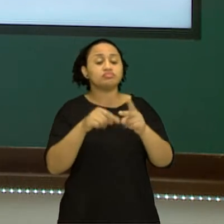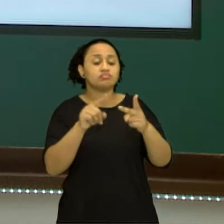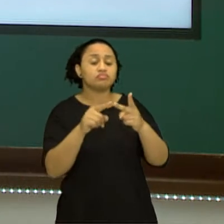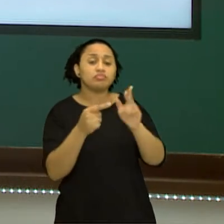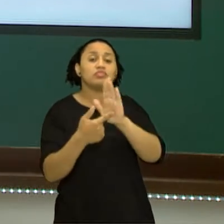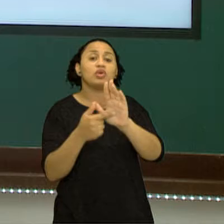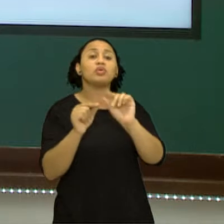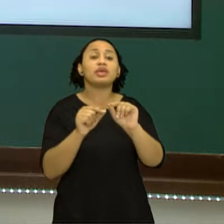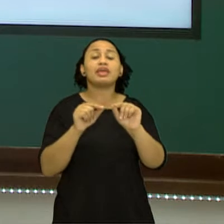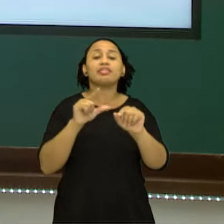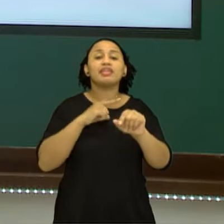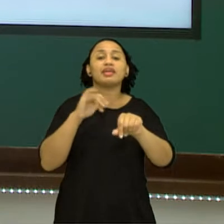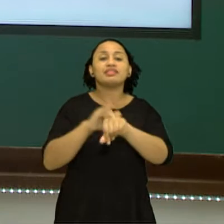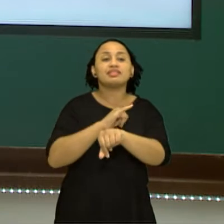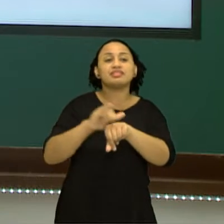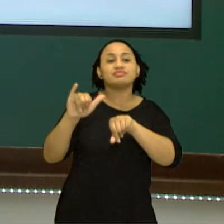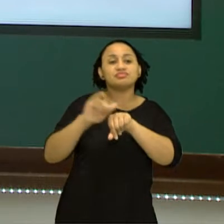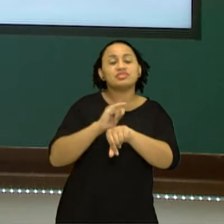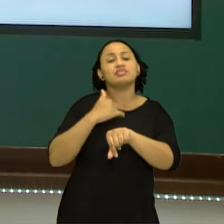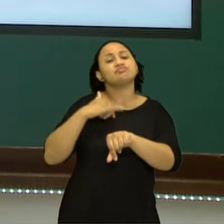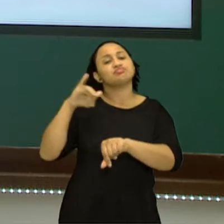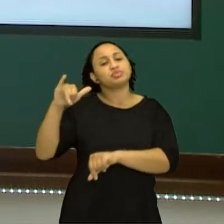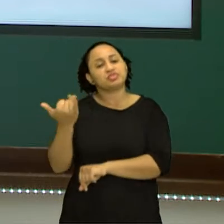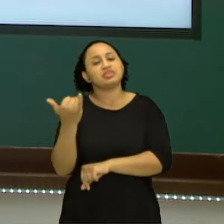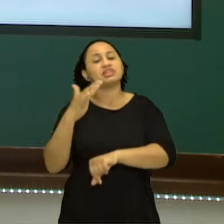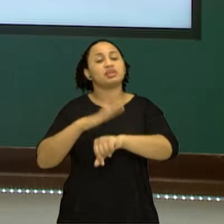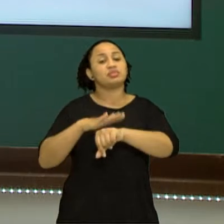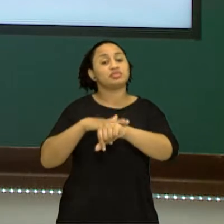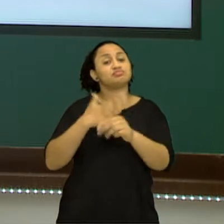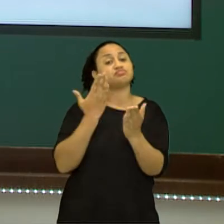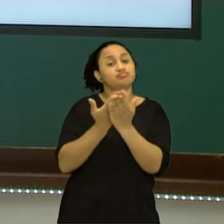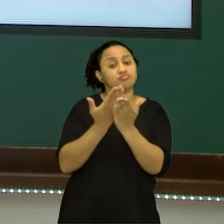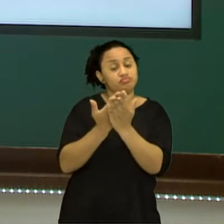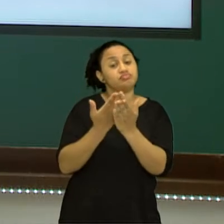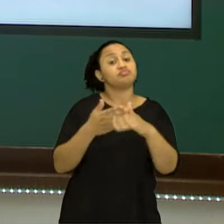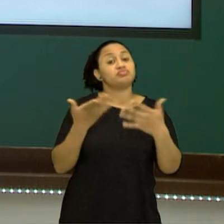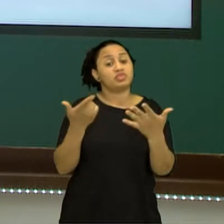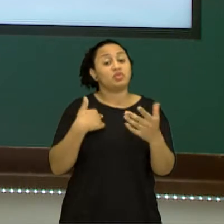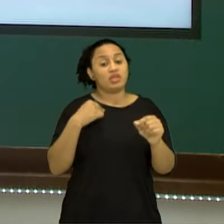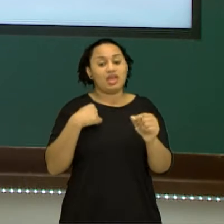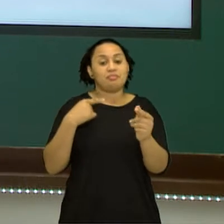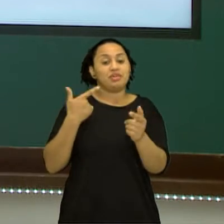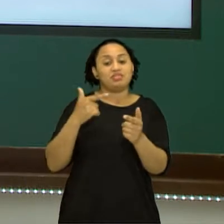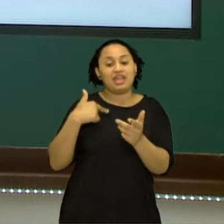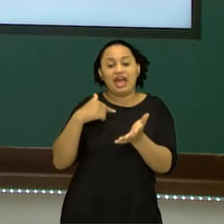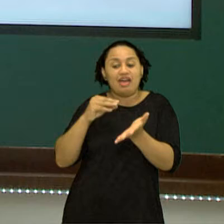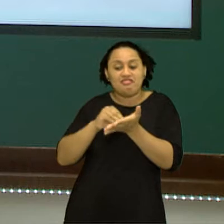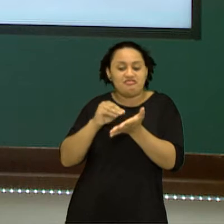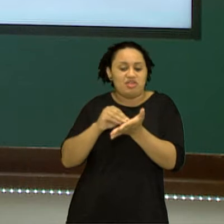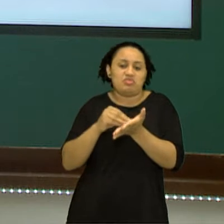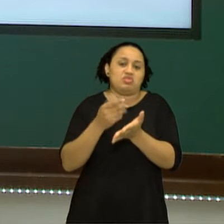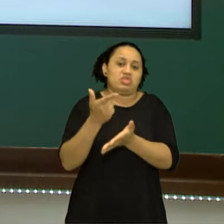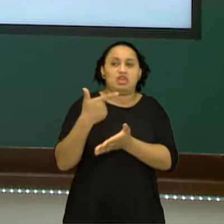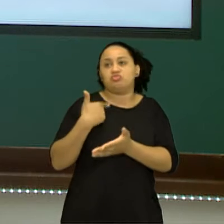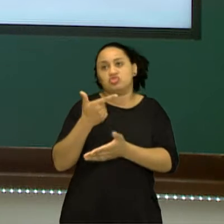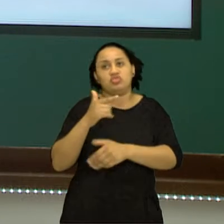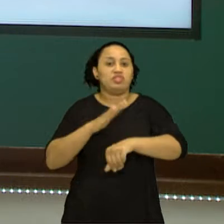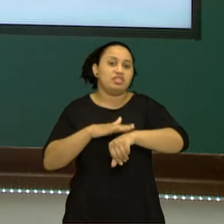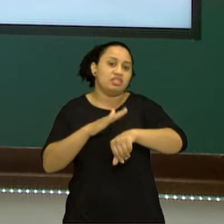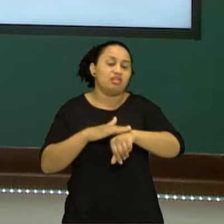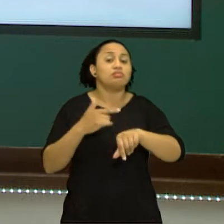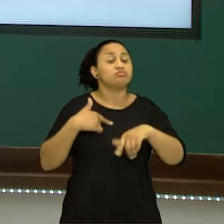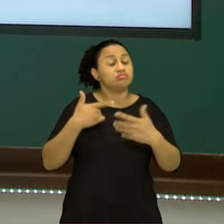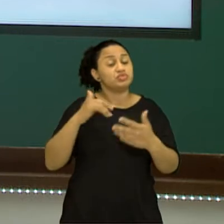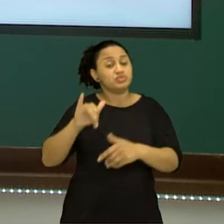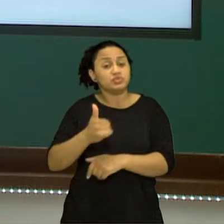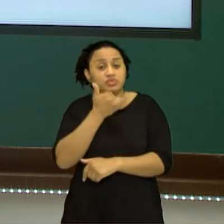para otimizar, o tempo nos estudos. Então, aí a falta de tempo não ser mais justificativa. A gente faz